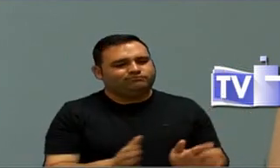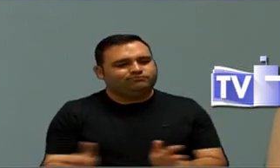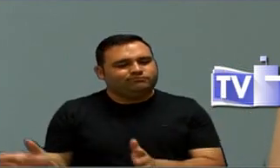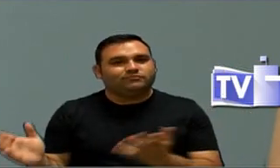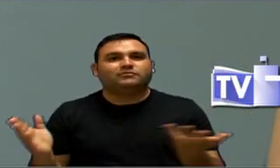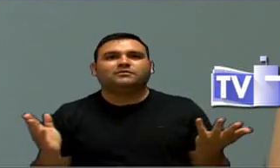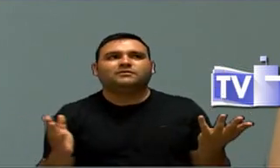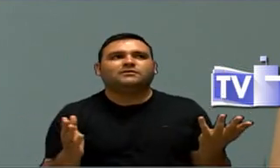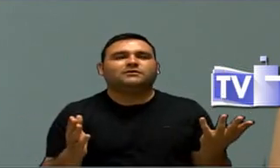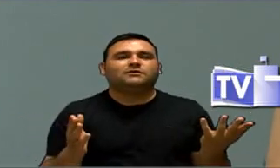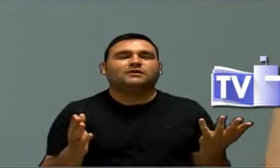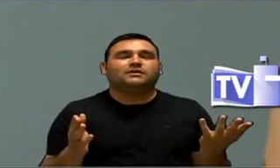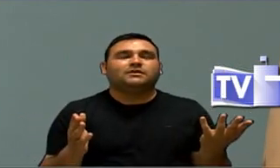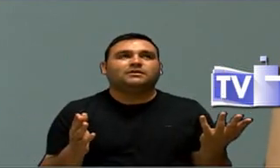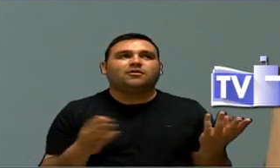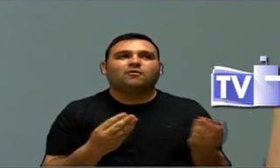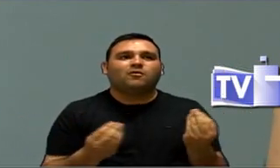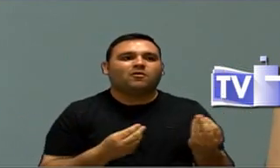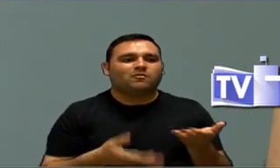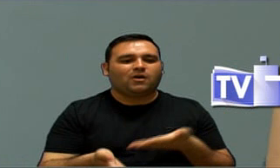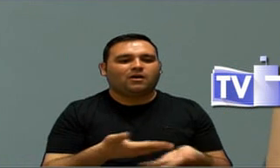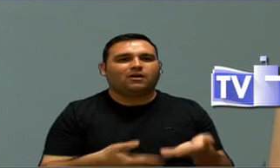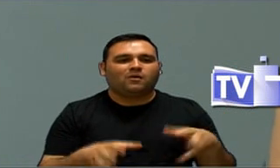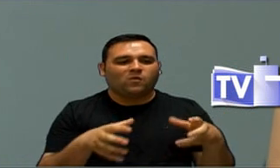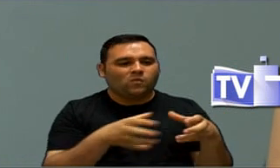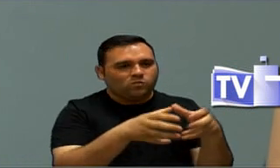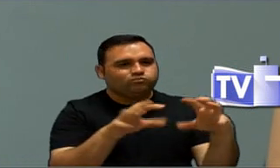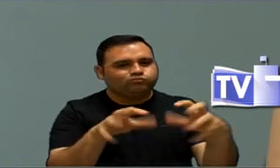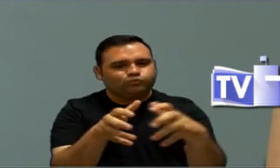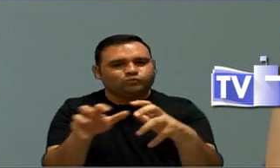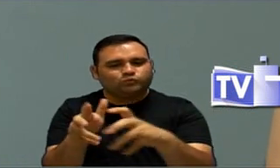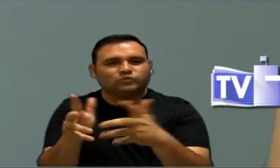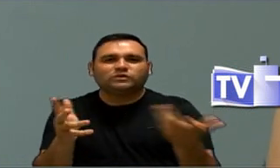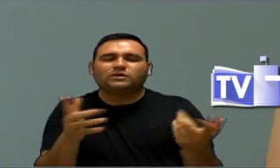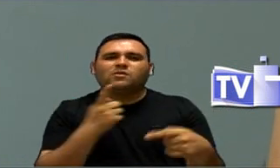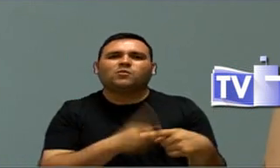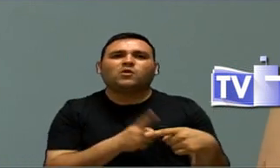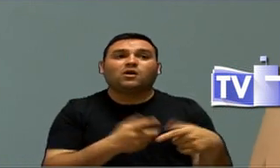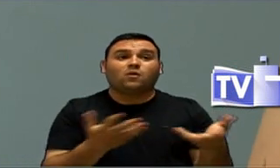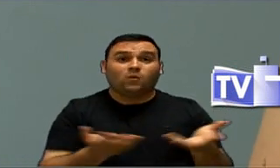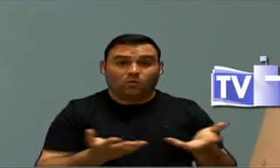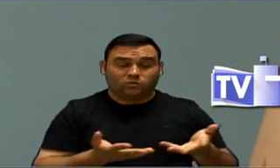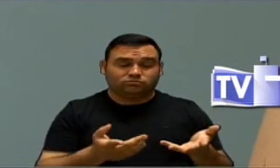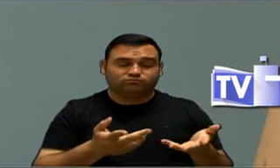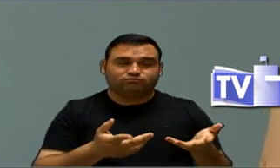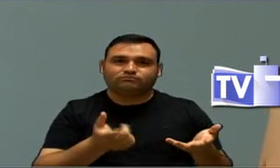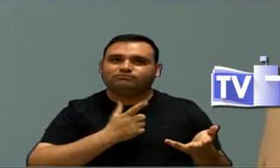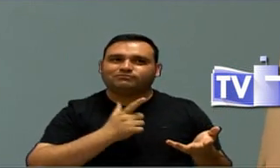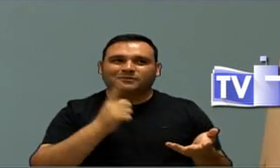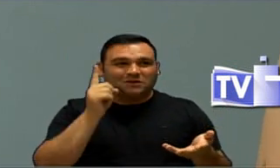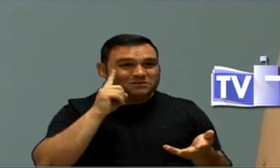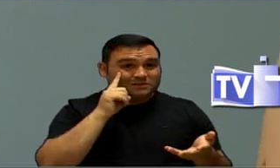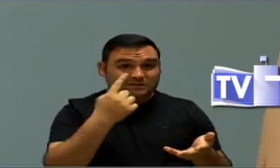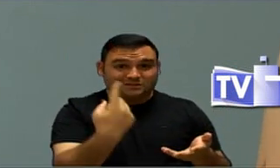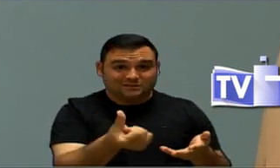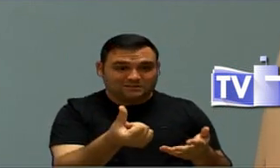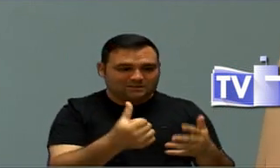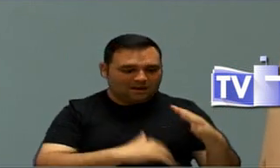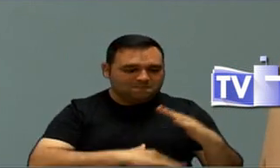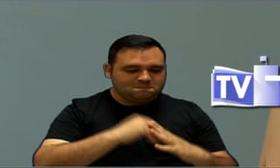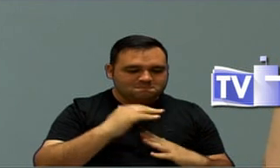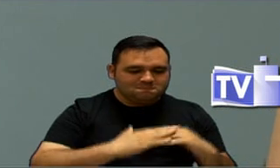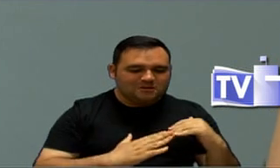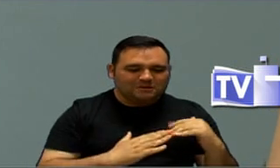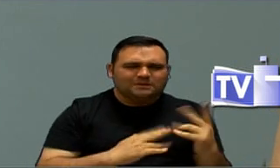organizarmos com relação a esses órgãos. Porque se nós estamos aqui fazendo 16 dias de ato